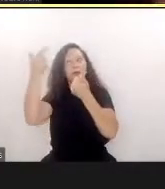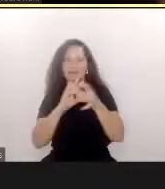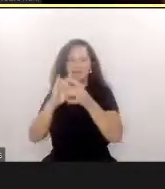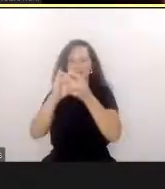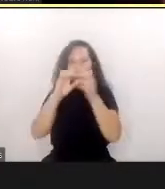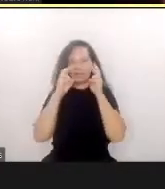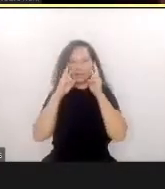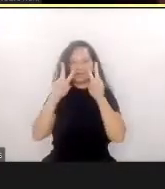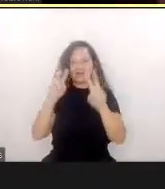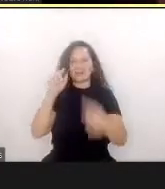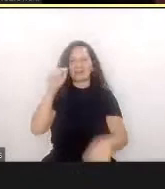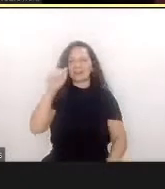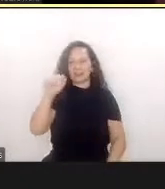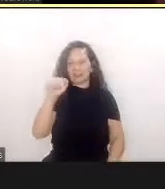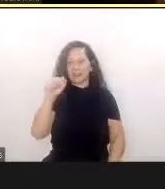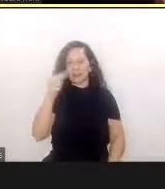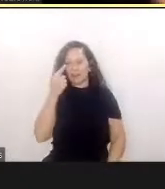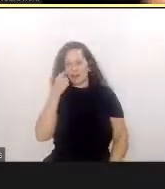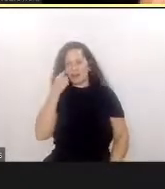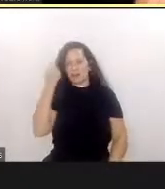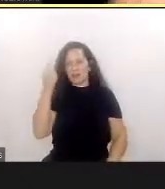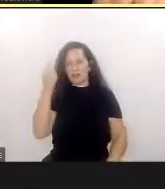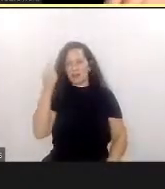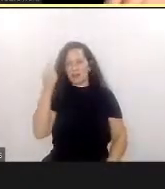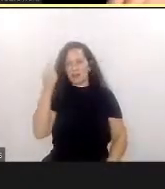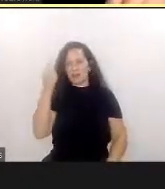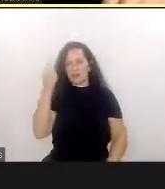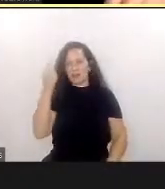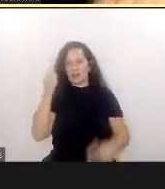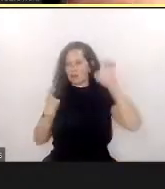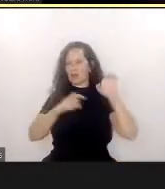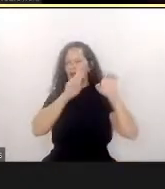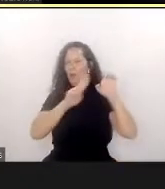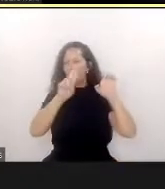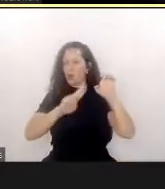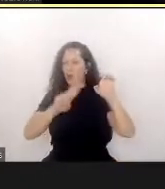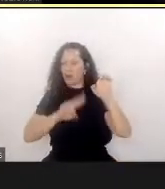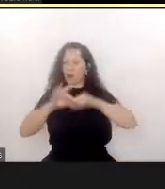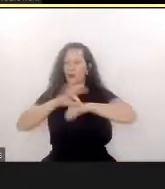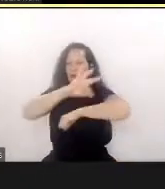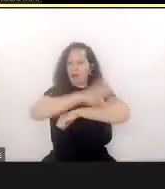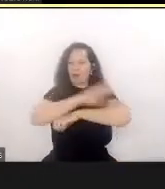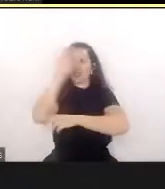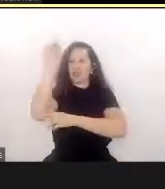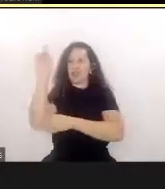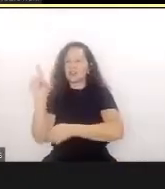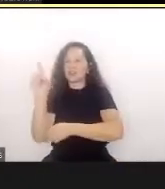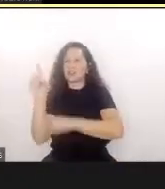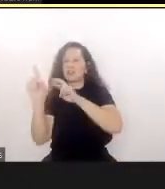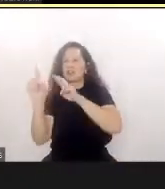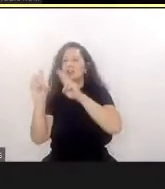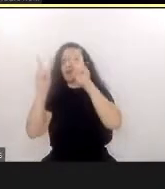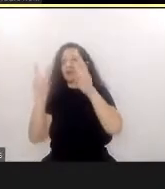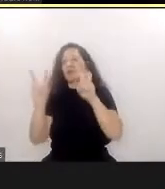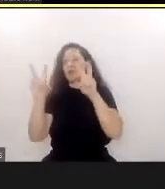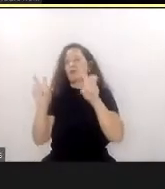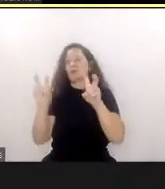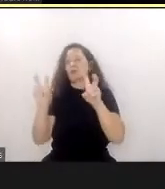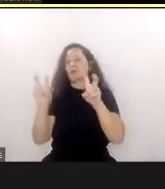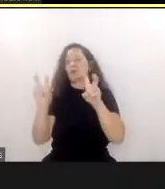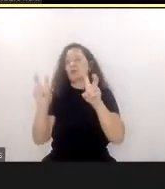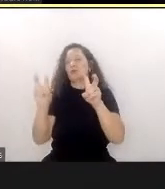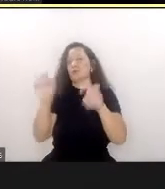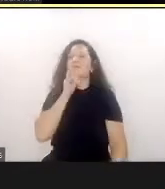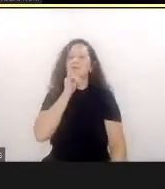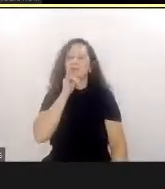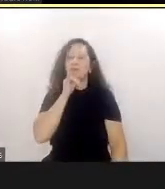na esquerda tem o nome dos arquitetos e na direita os temas, que inclui, por exemplo, autonomia,